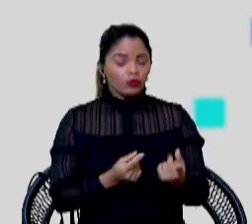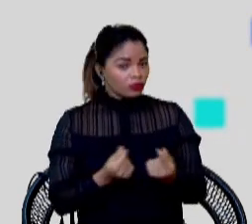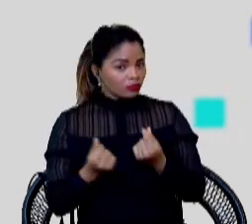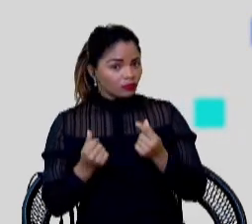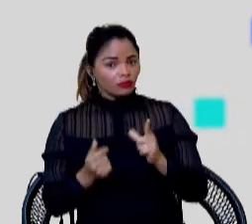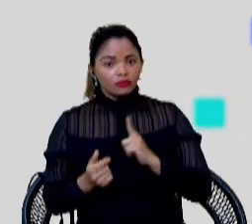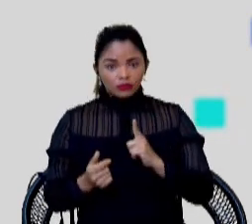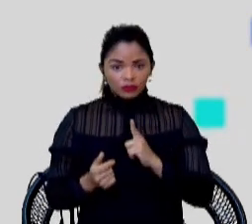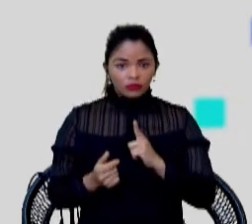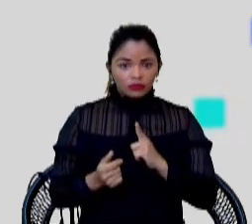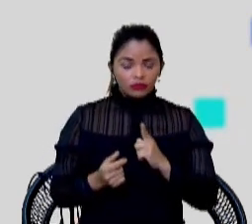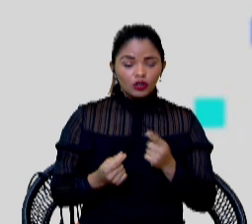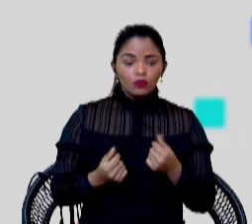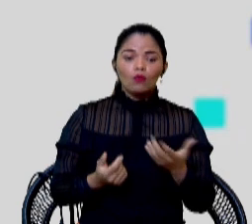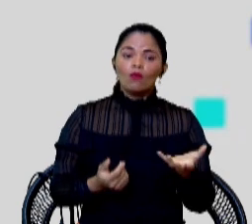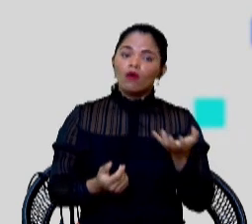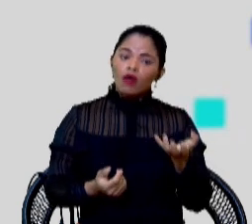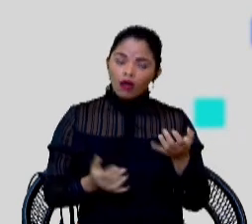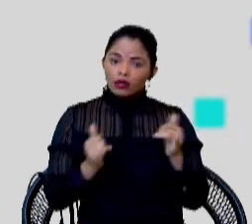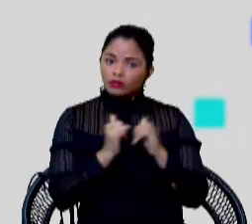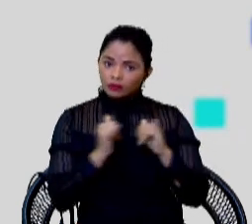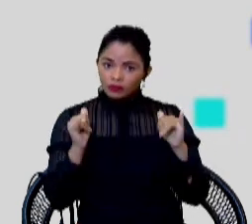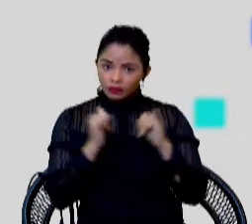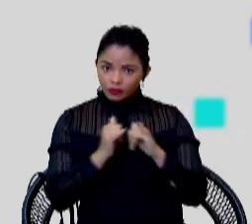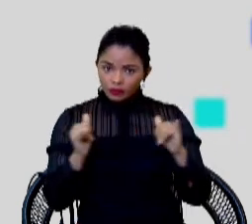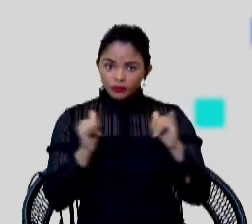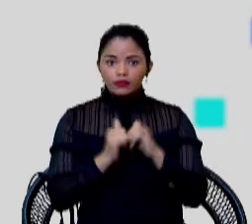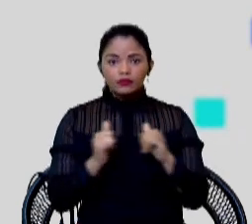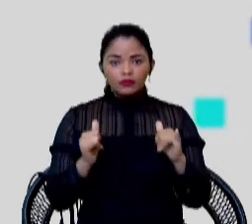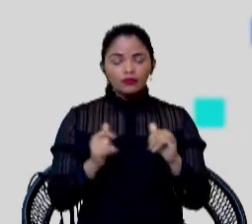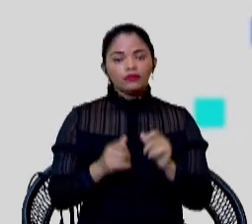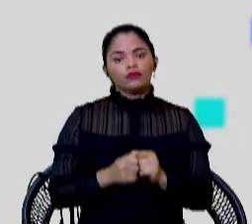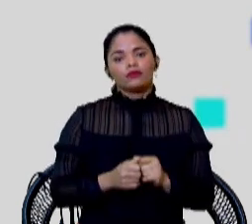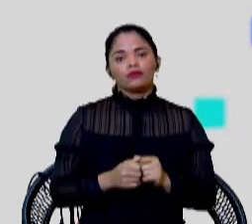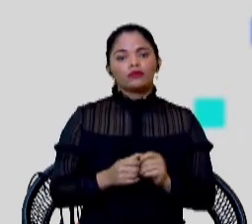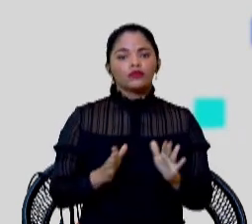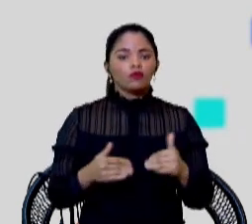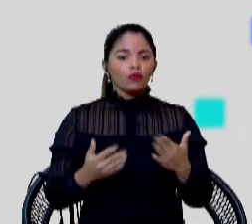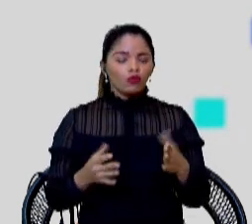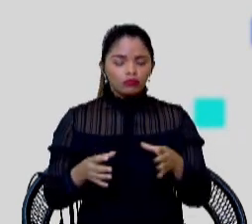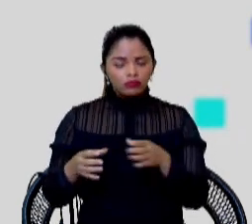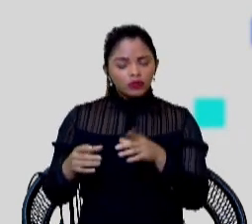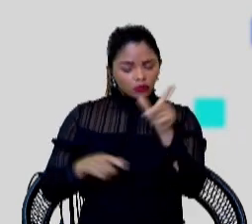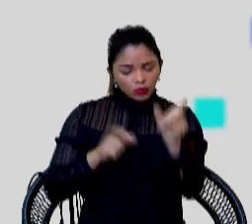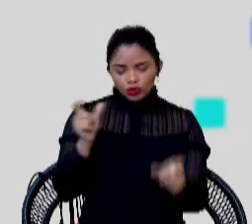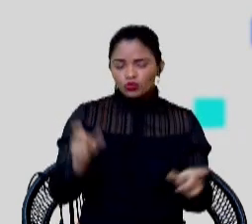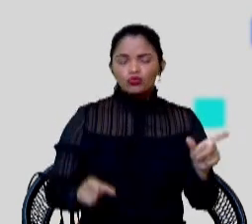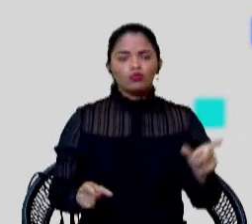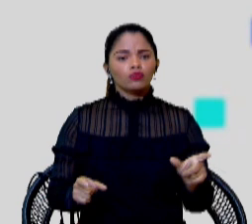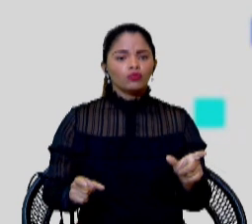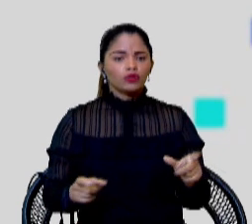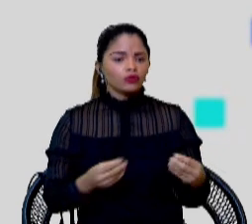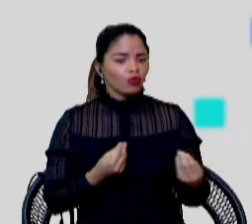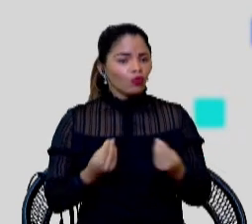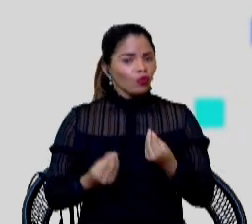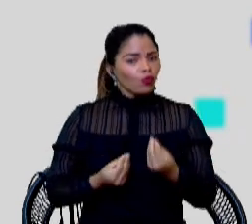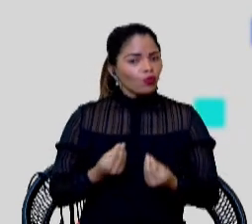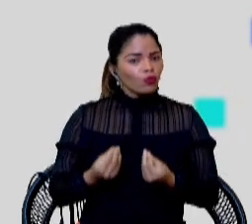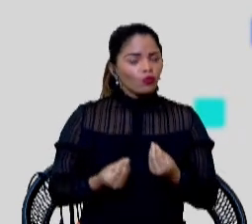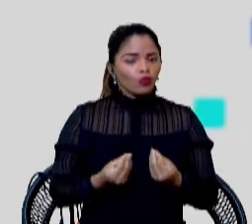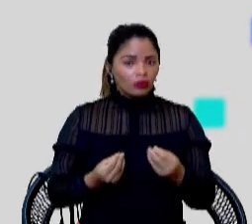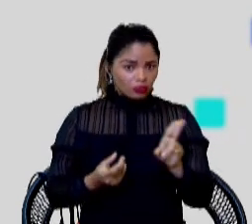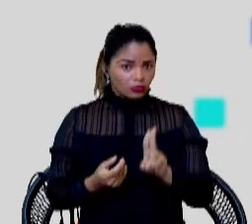tenho, quanto que eu quero que essa campanha, que esse conjunto fique no ar, tá? O meu público, o meu posicionamento, tá?